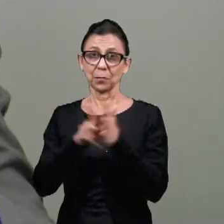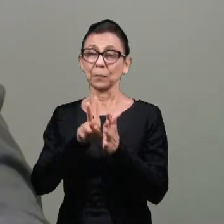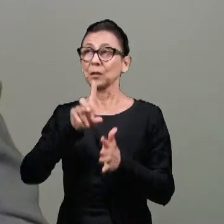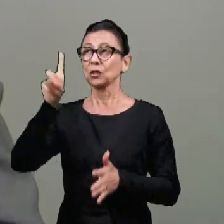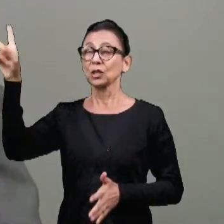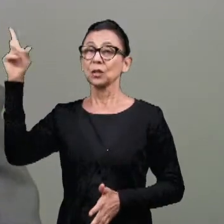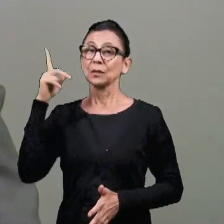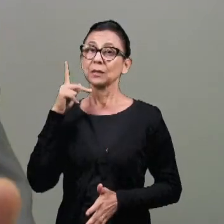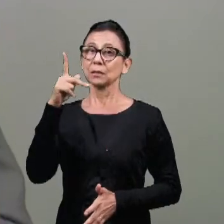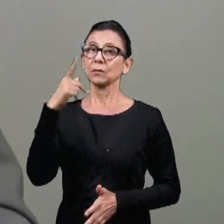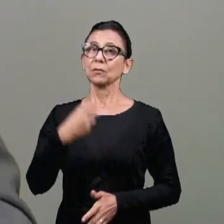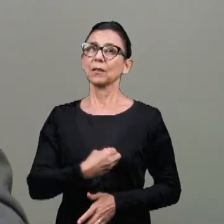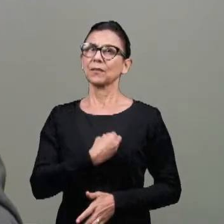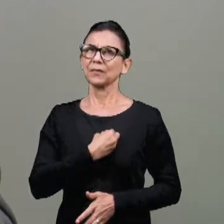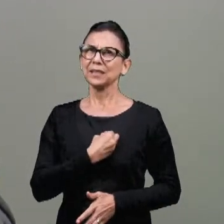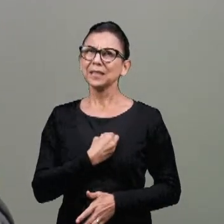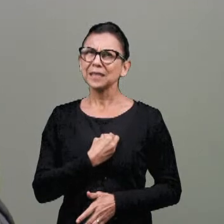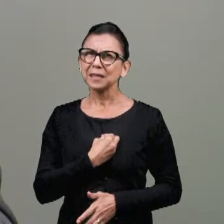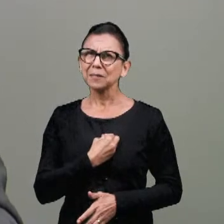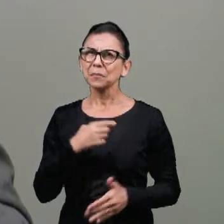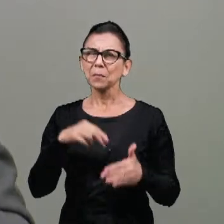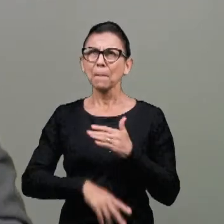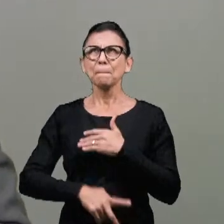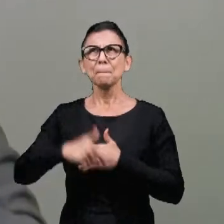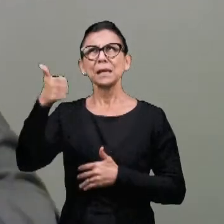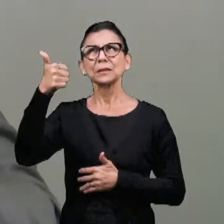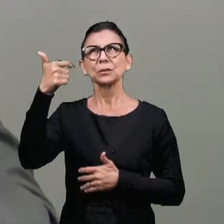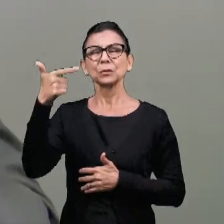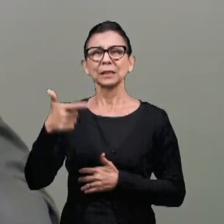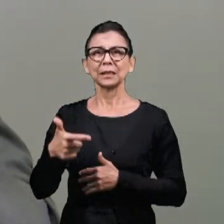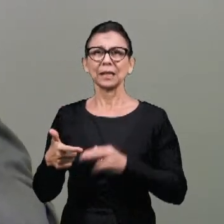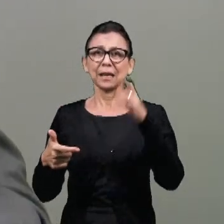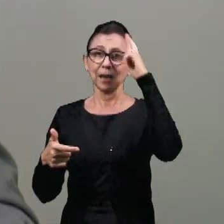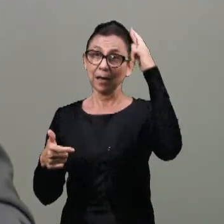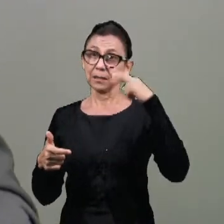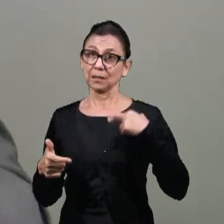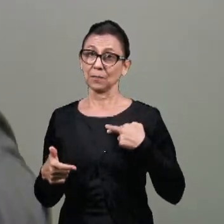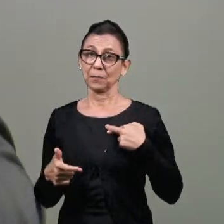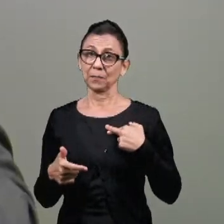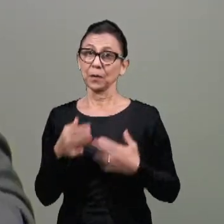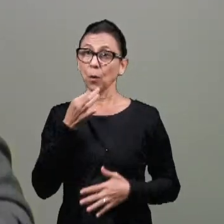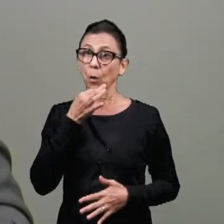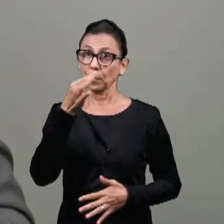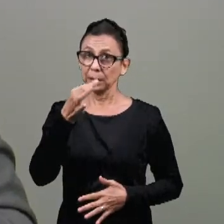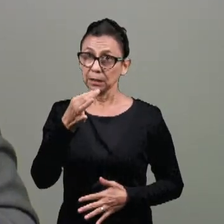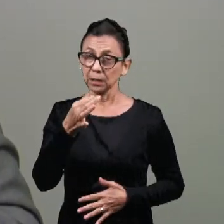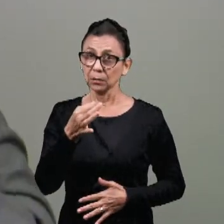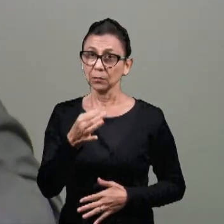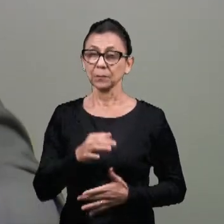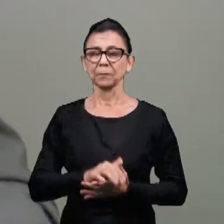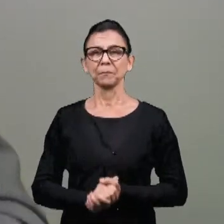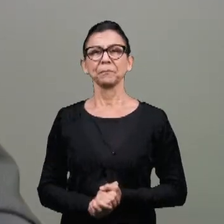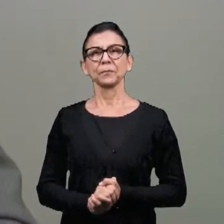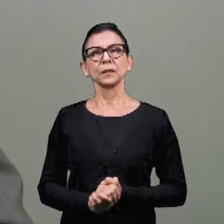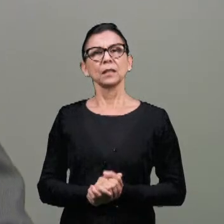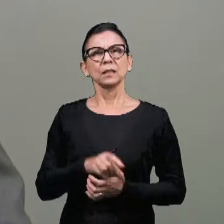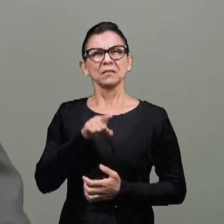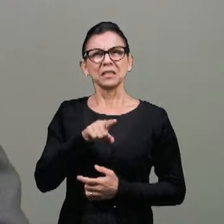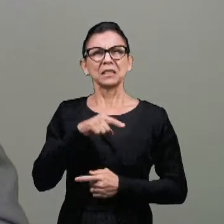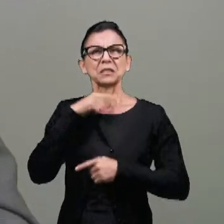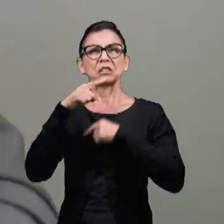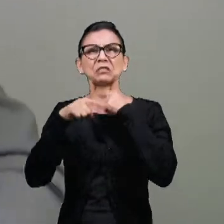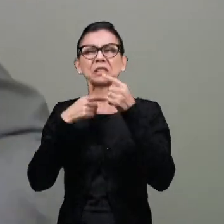vai além da razão, ao invés de você duvidar, é uma sugestão, ao invés de você duvidar ou de